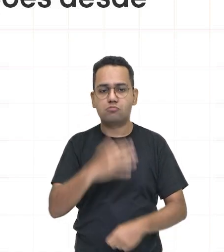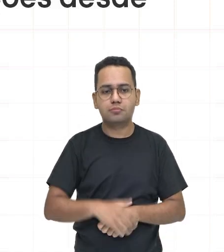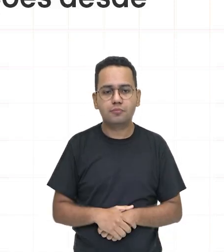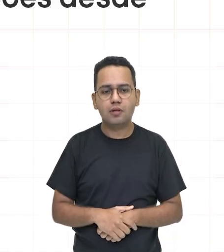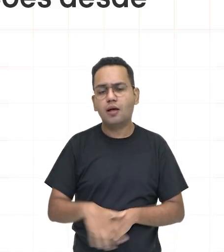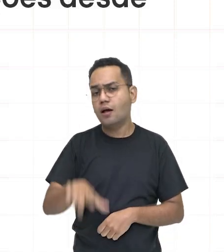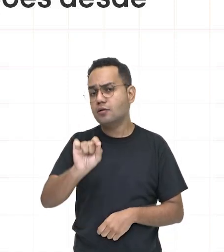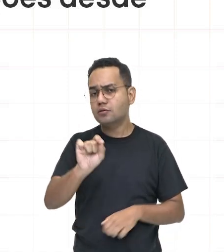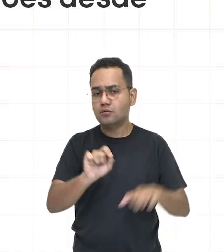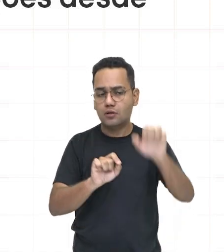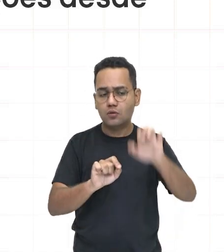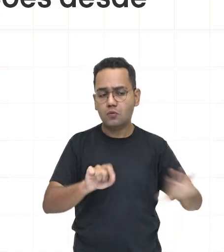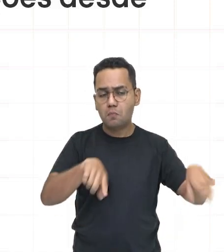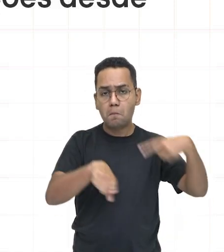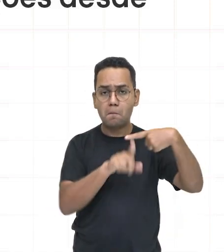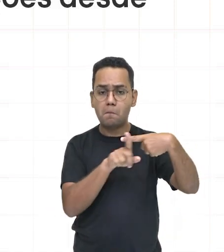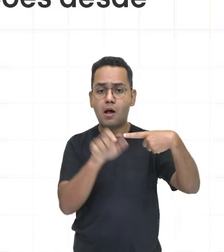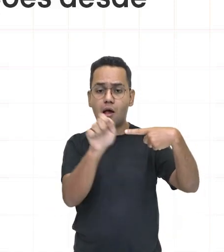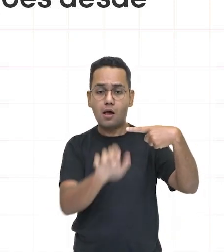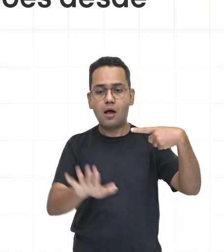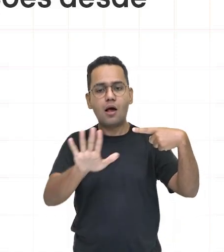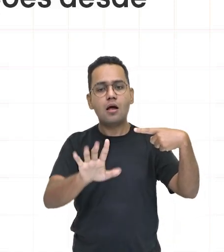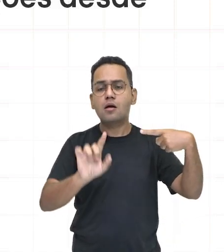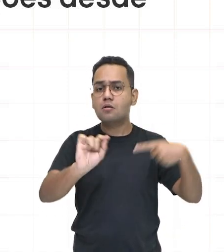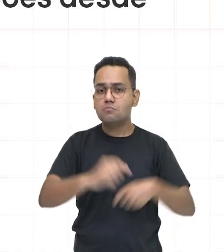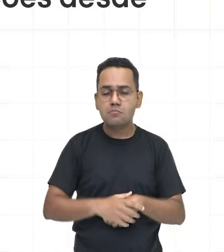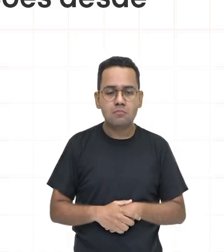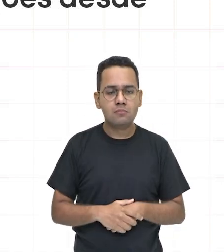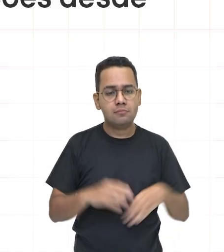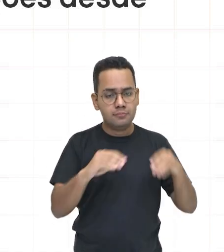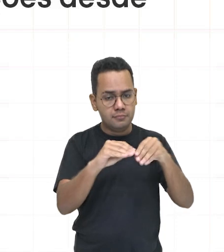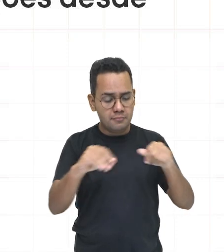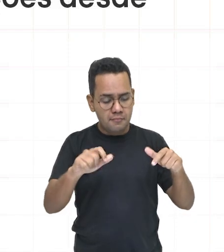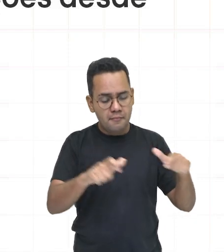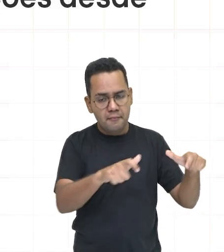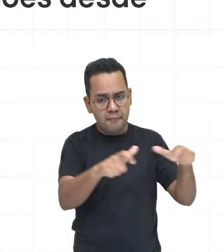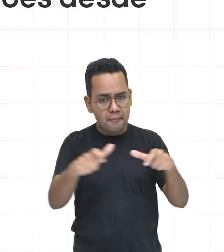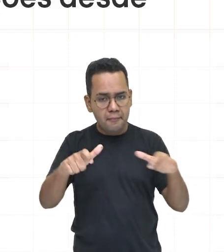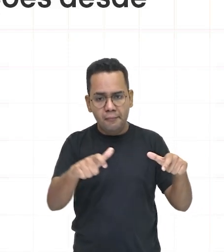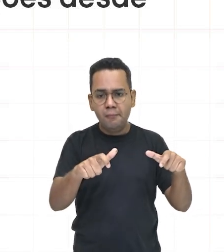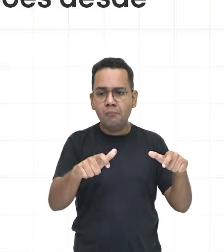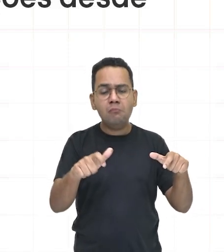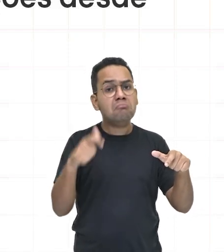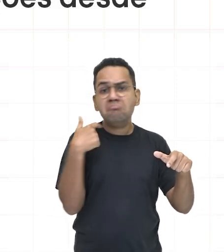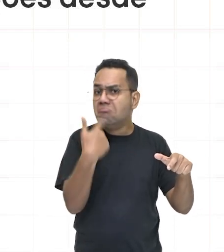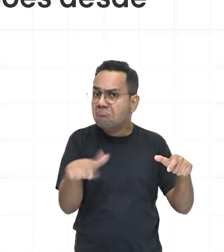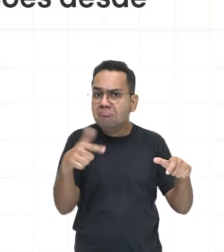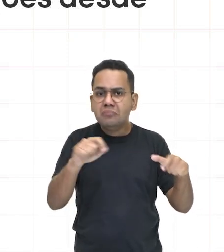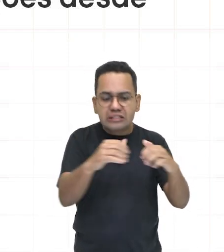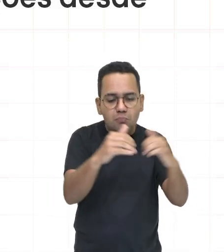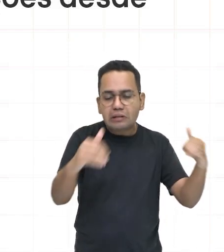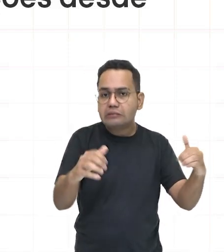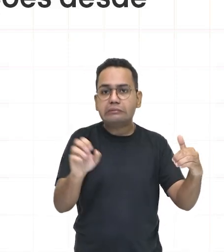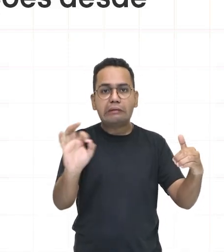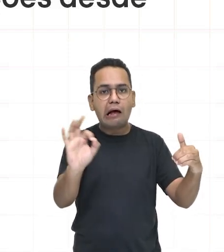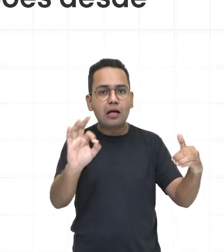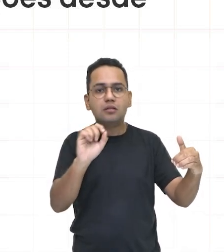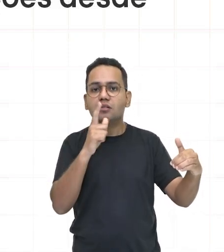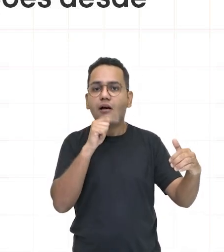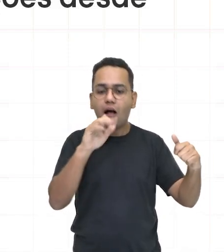Ásia, que é um grande bloco de terras emersas que não estão separadas por oceanos ou